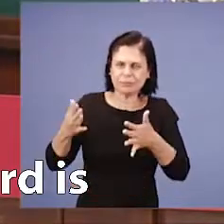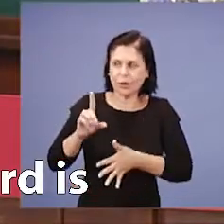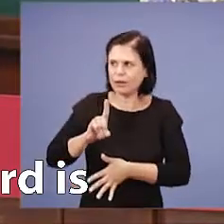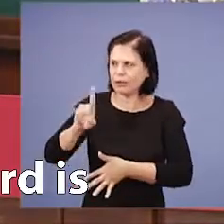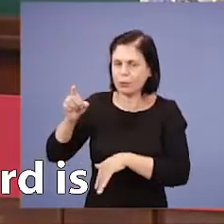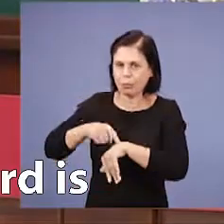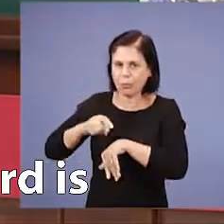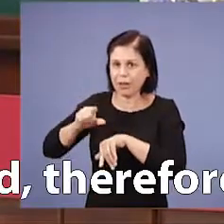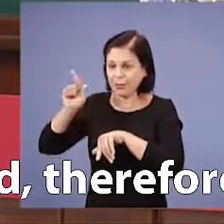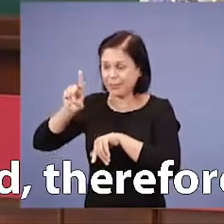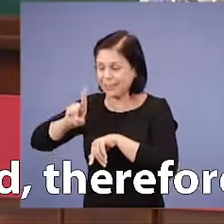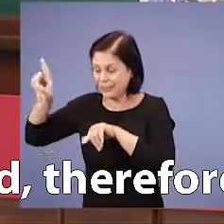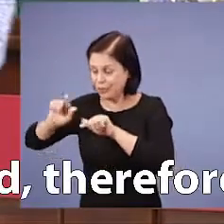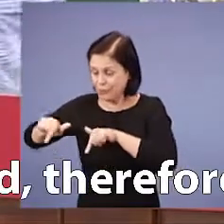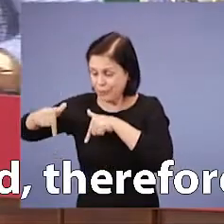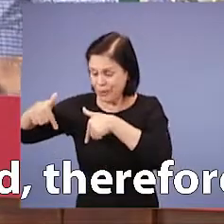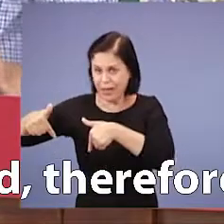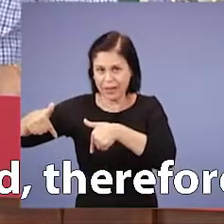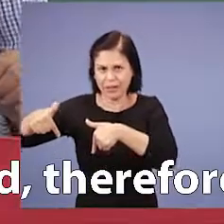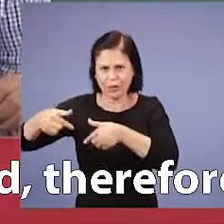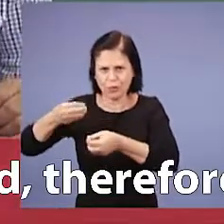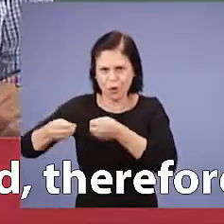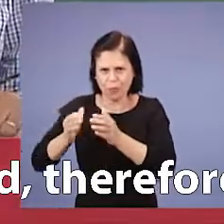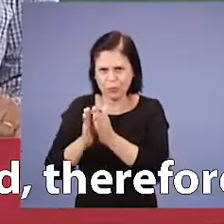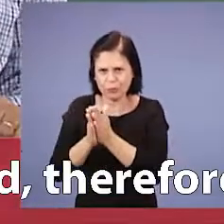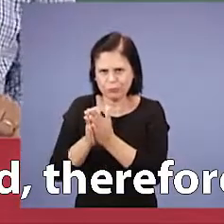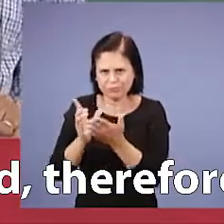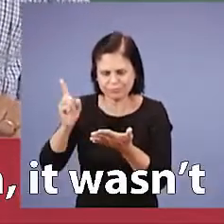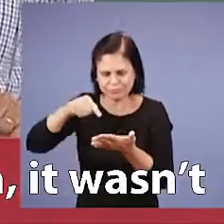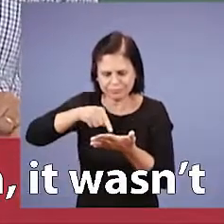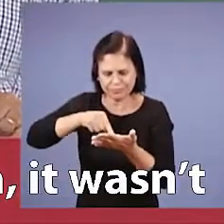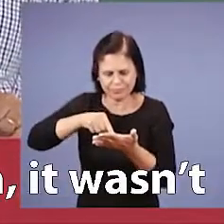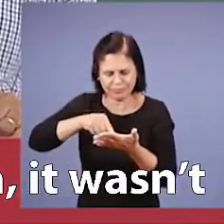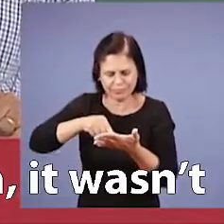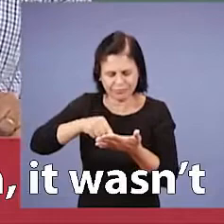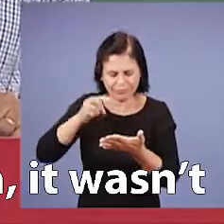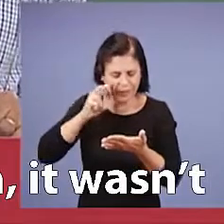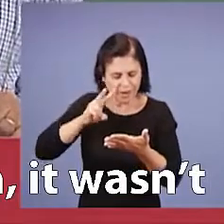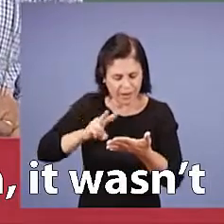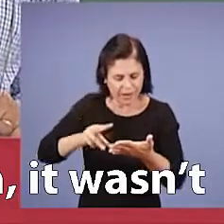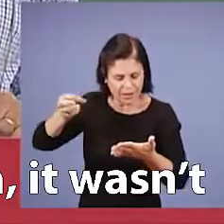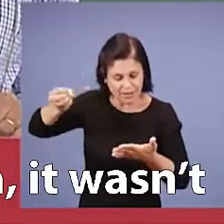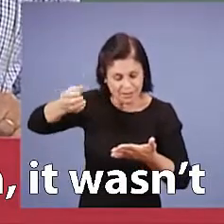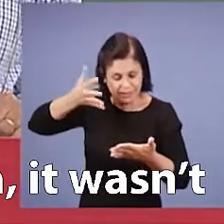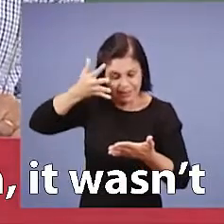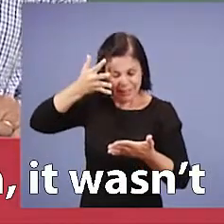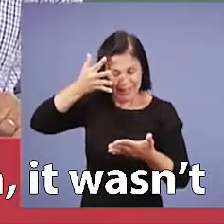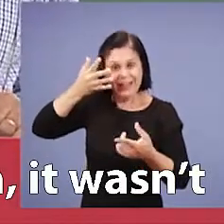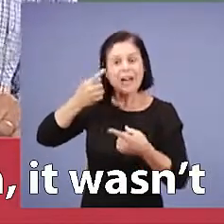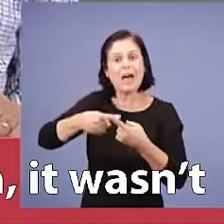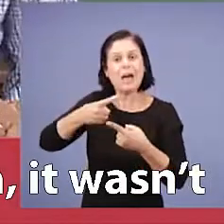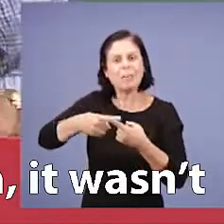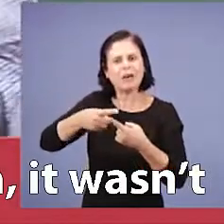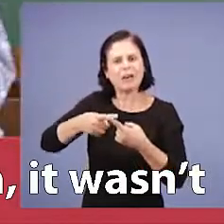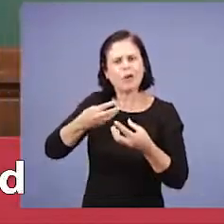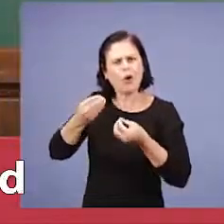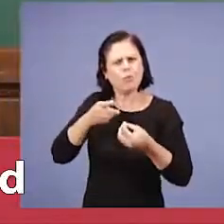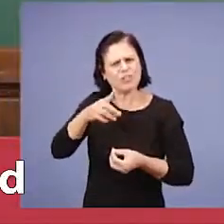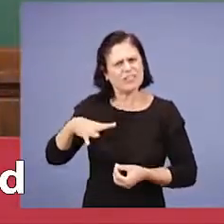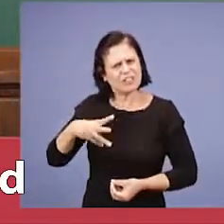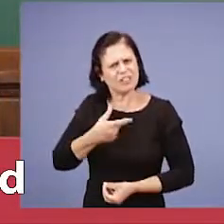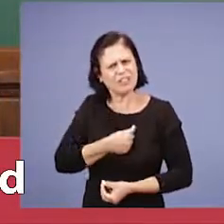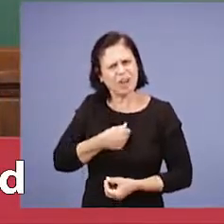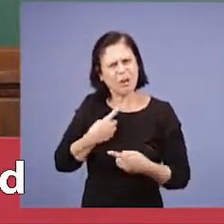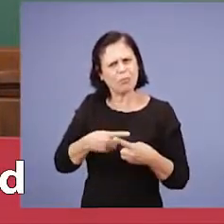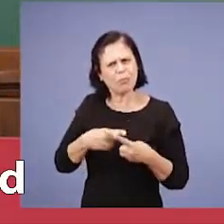quando a palavra está operando é uma ação do deus vivo portanto a sua salvação não foi de conversa não foi porque